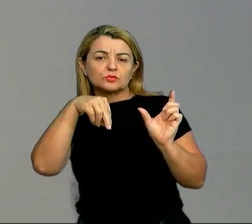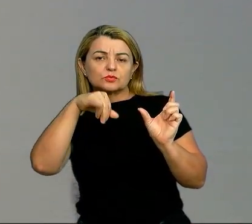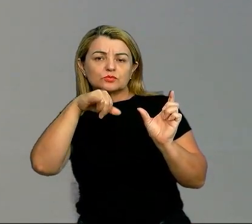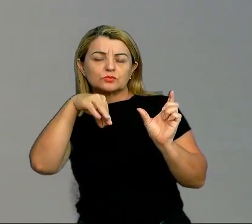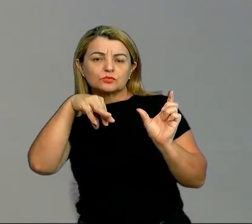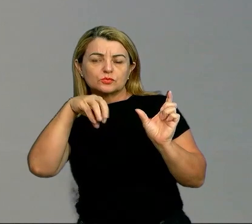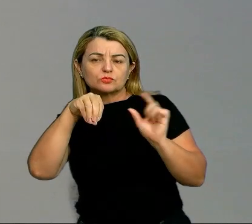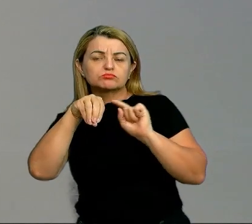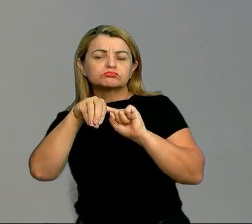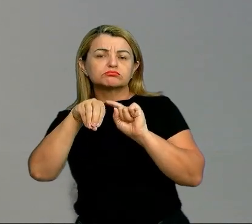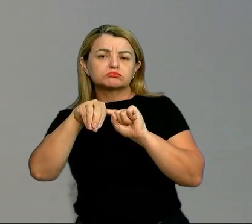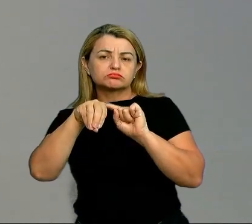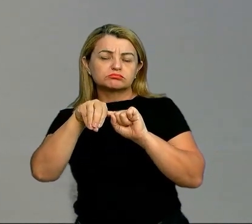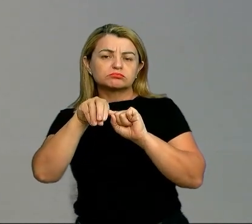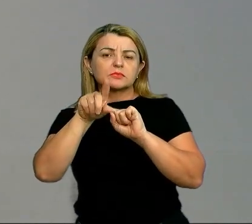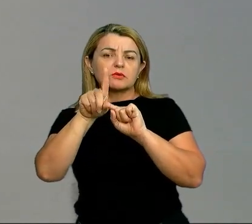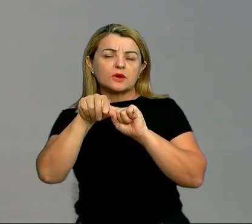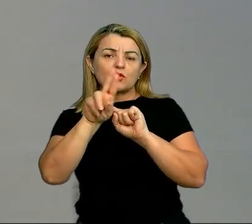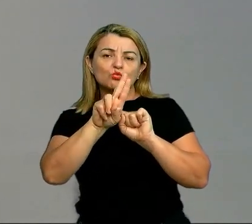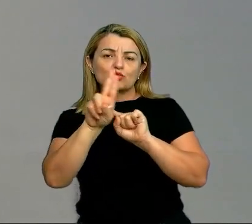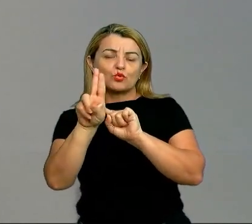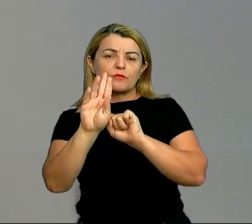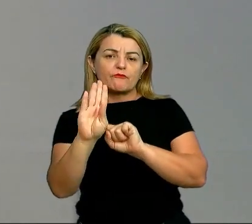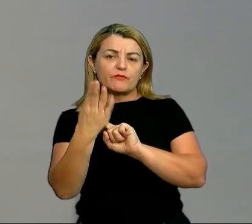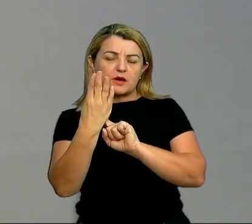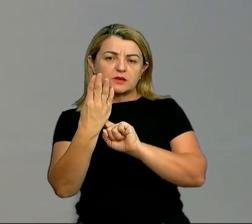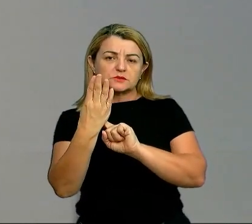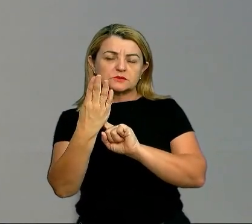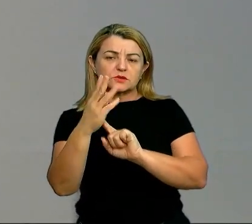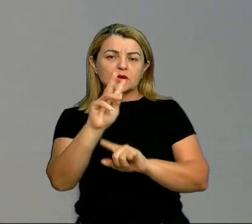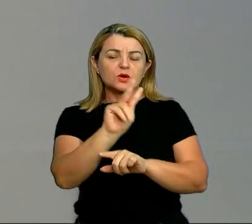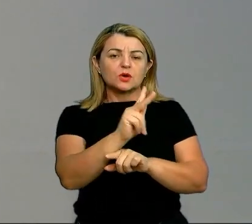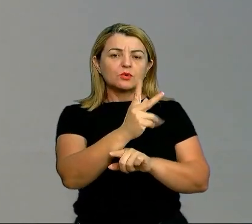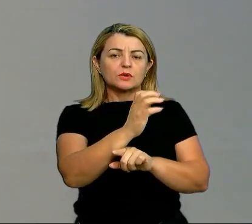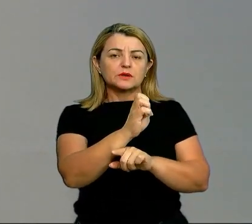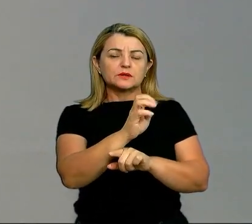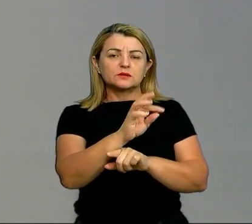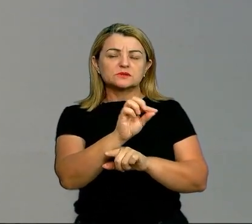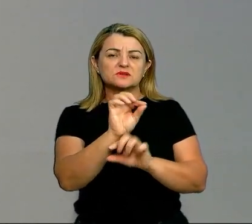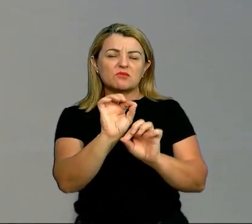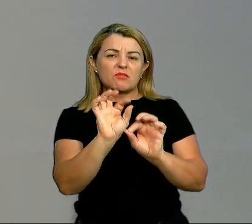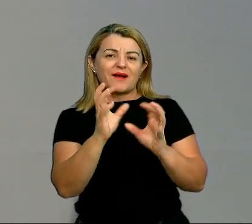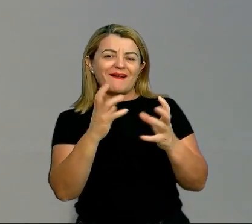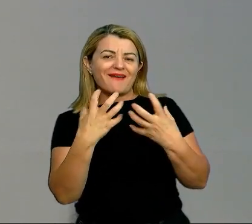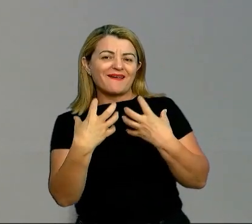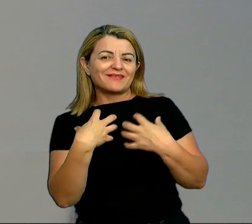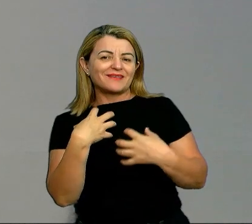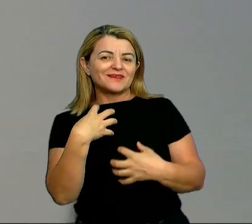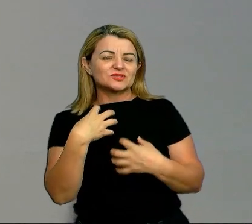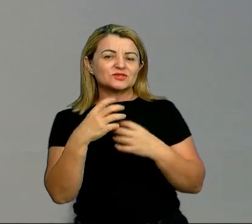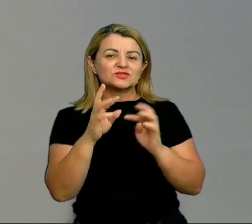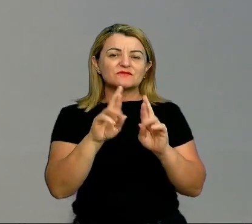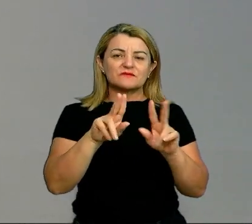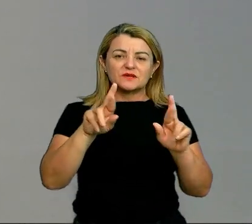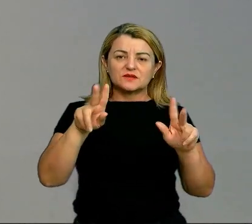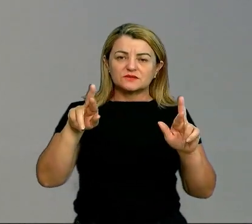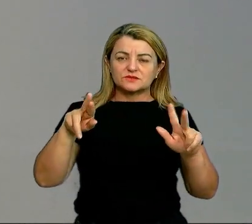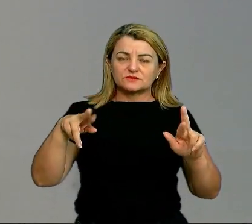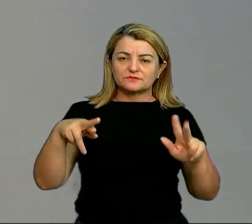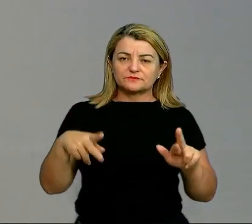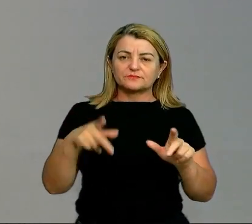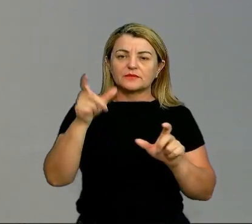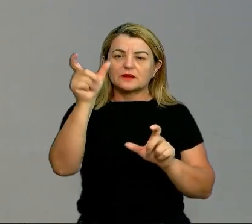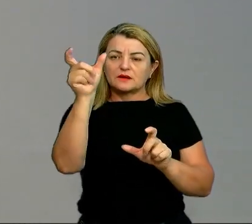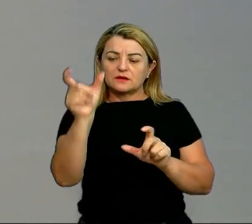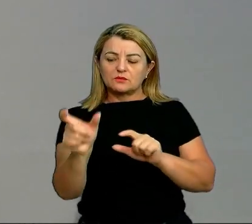o pseudônimo é um nome falso e o heterônimo tem uma característica diferente. Então é como se fosse uma